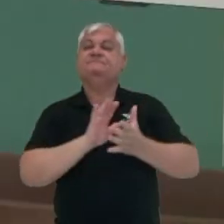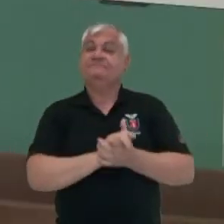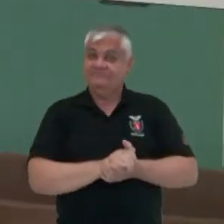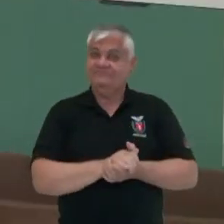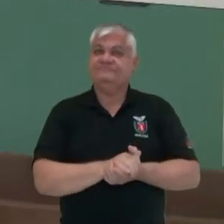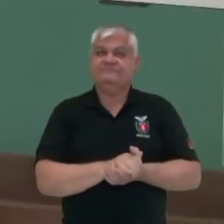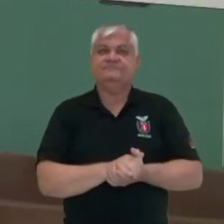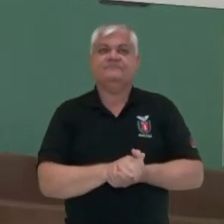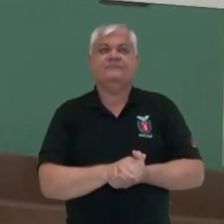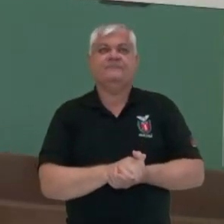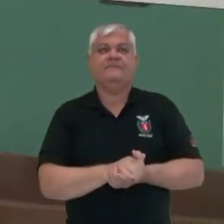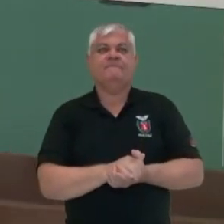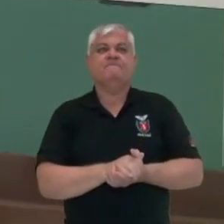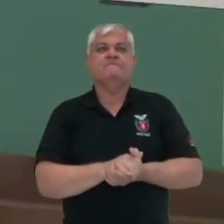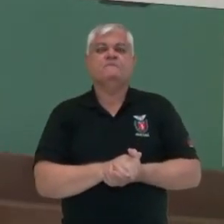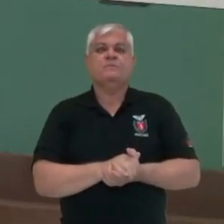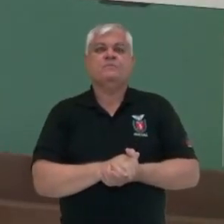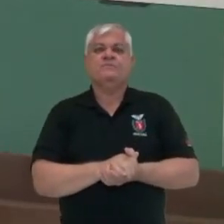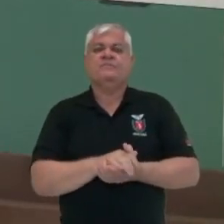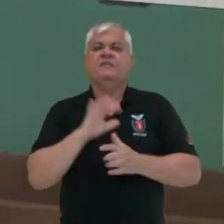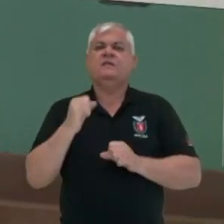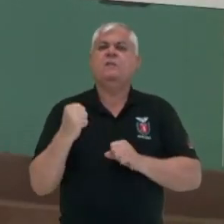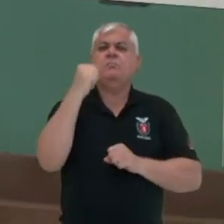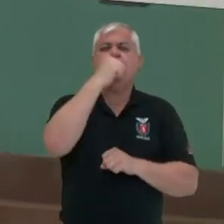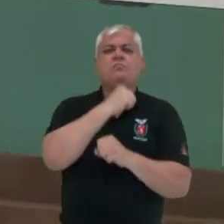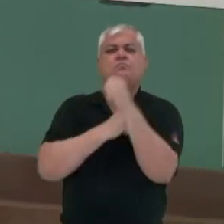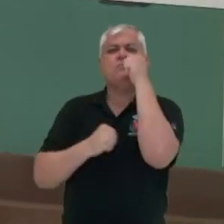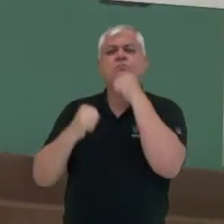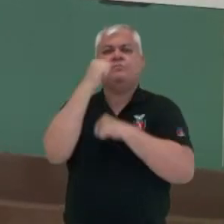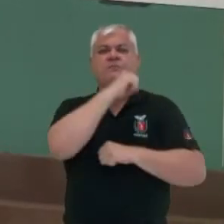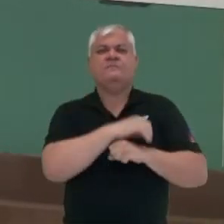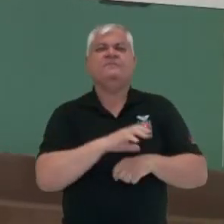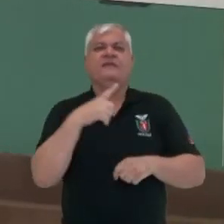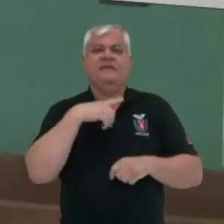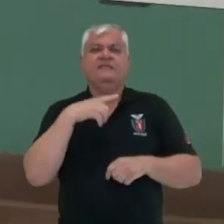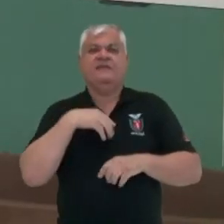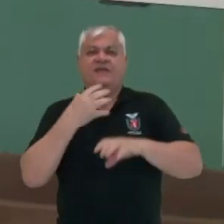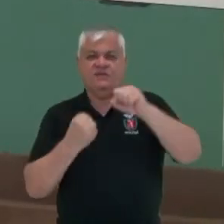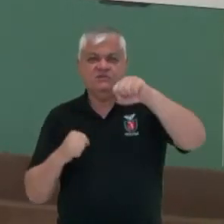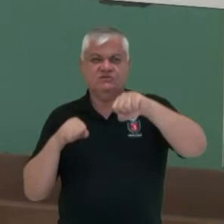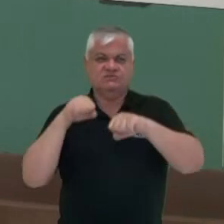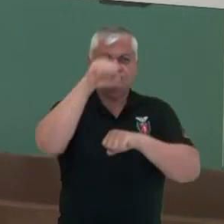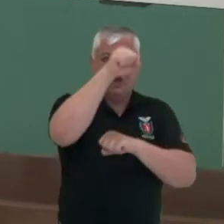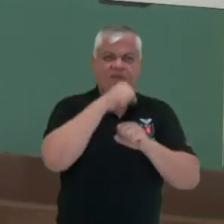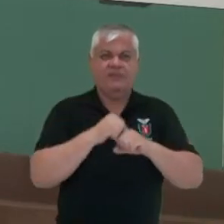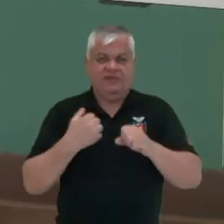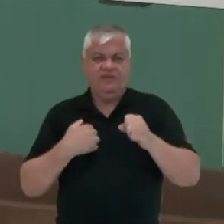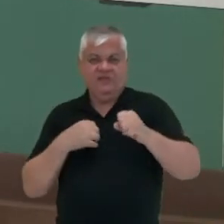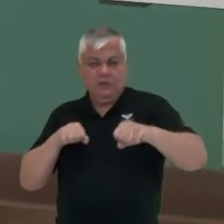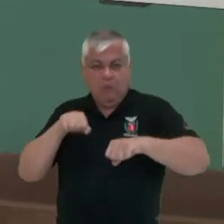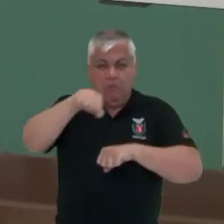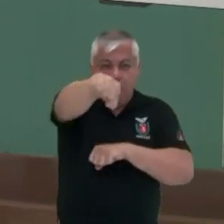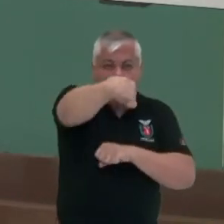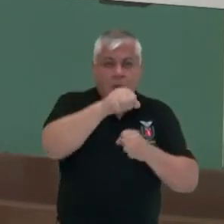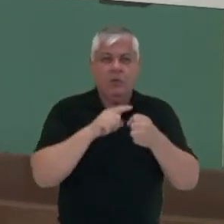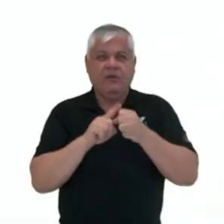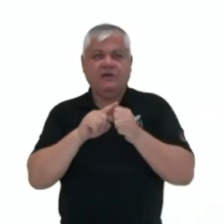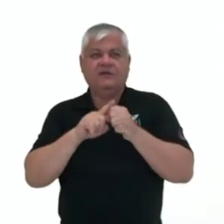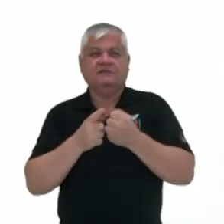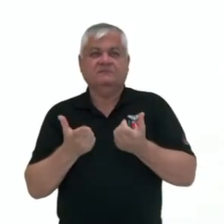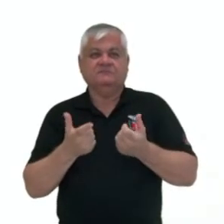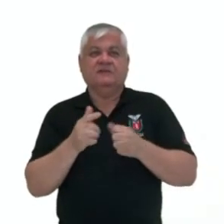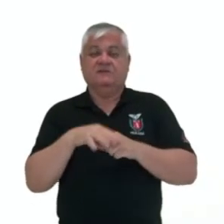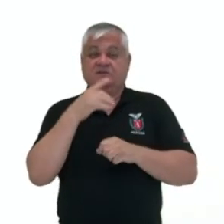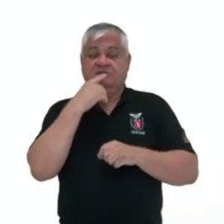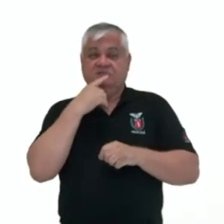contagem diferenciada. E sobre os golpes, então a gente tem o jab, direto, cruzado, gancho e uppercut. O jab é a mão na